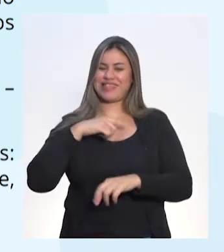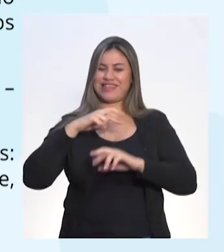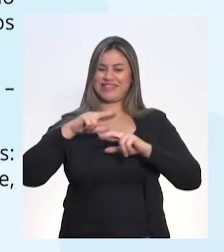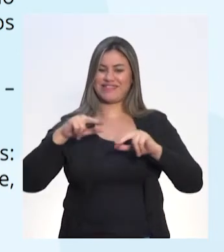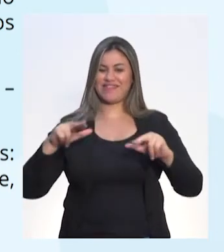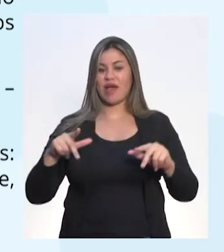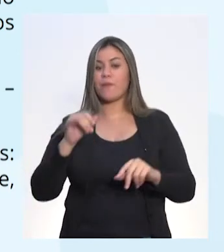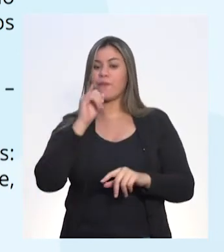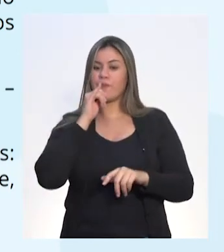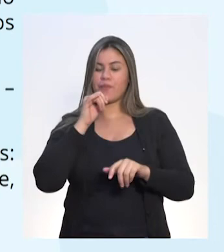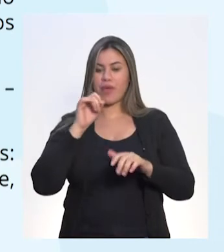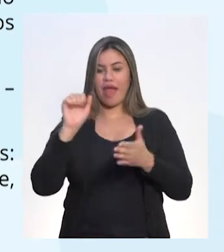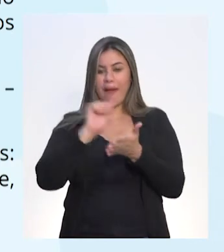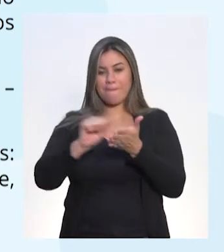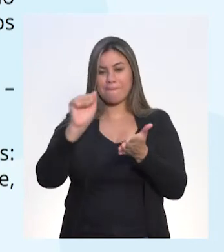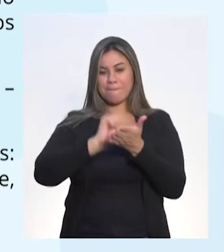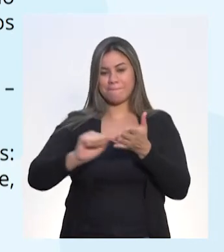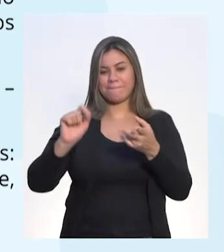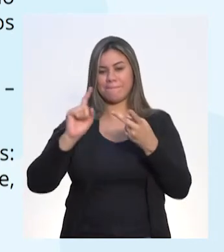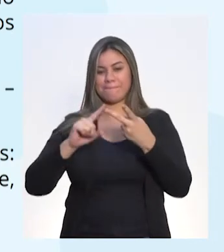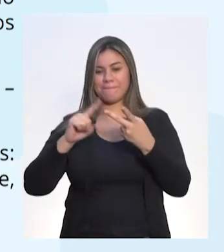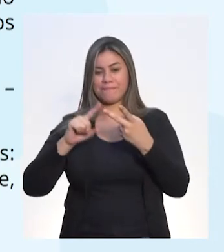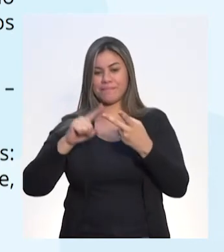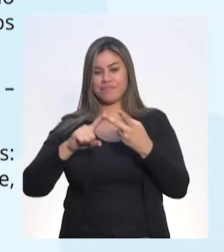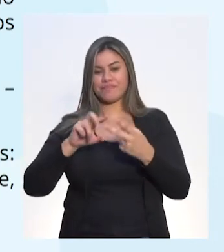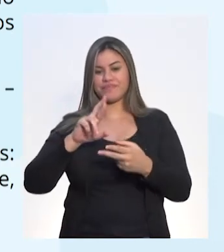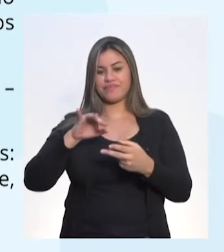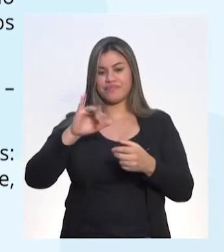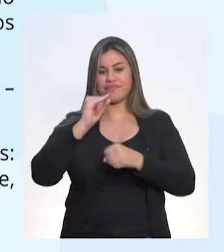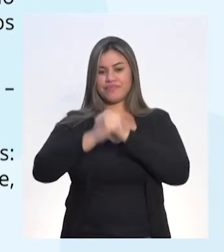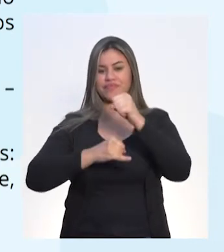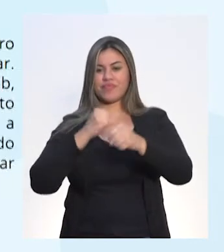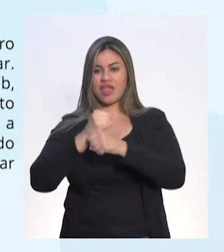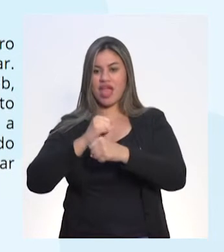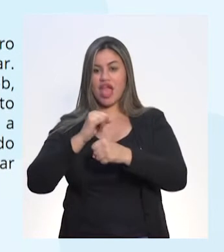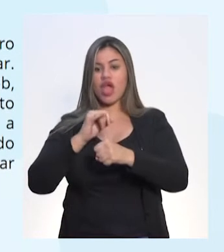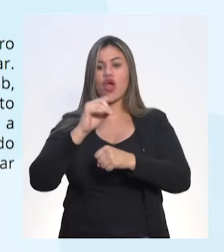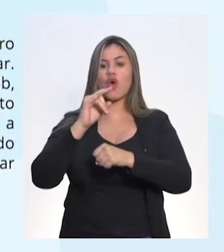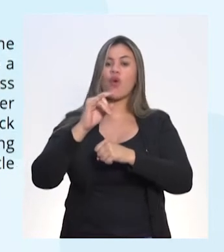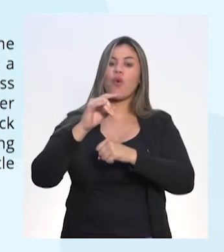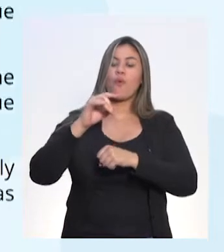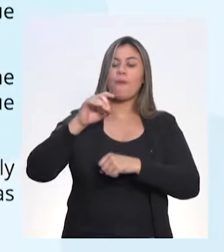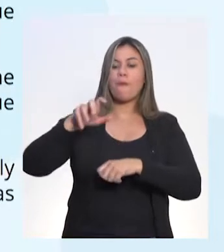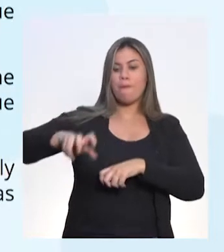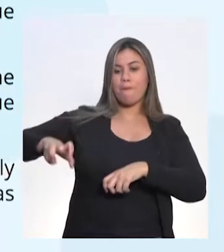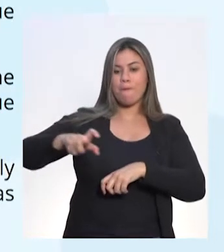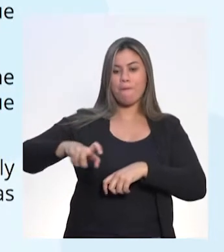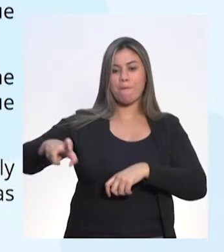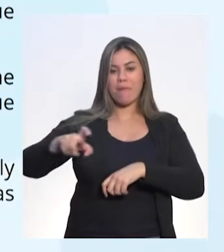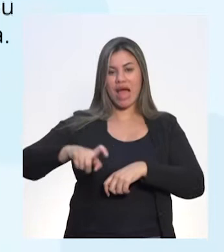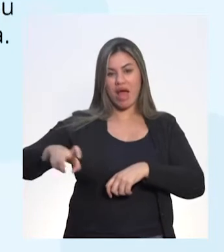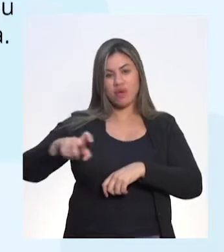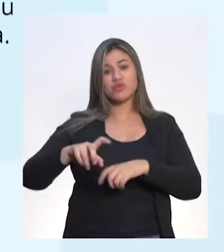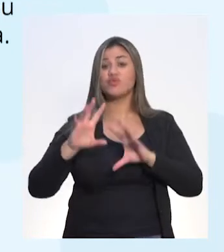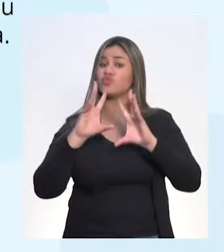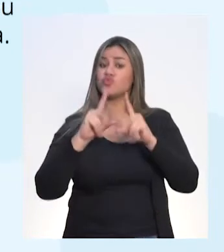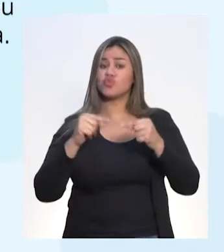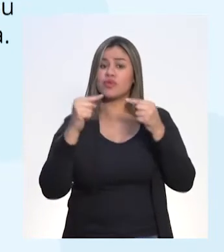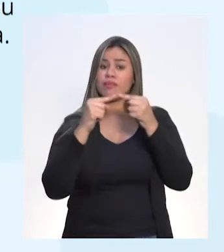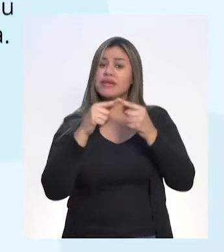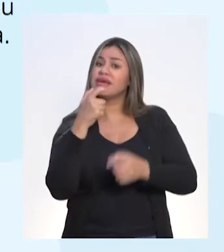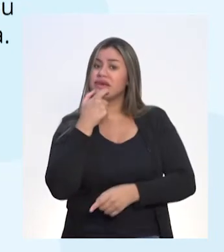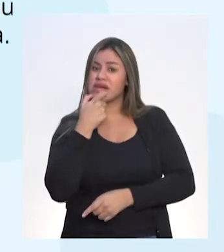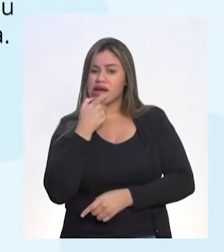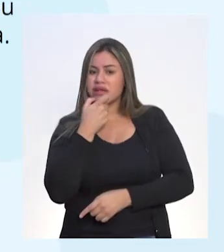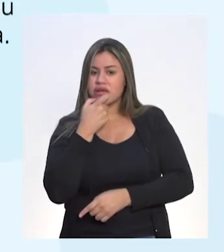aí. Deletar, ripar, internet, web, mouse, etc. Tá bom? Então, gente, tá? O que a gente